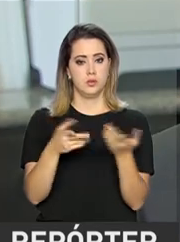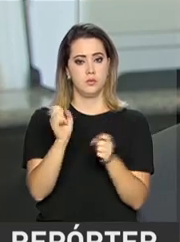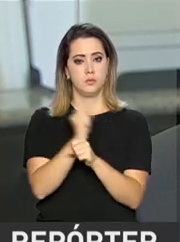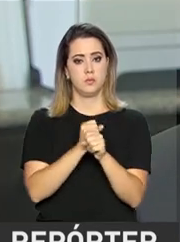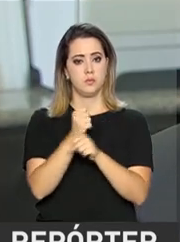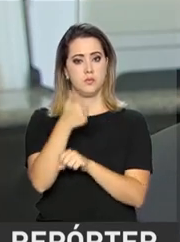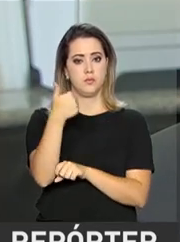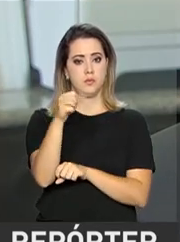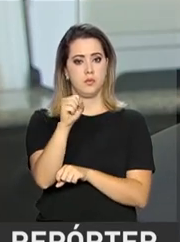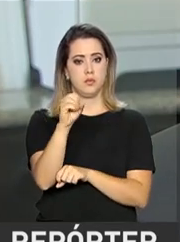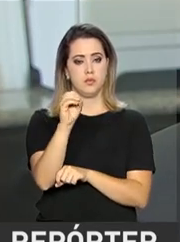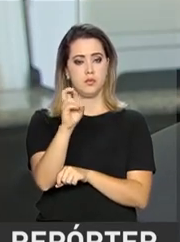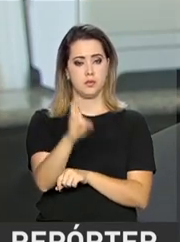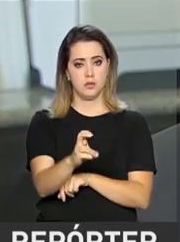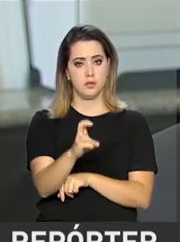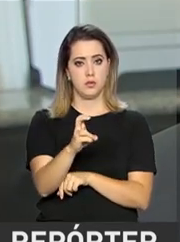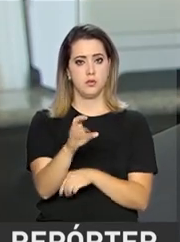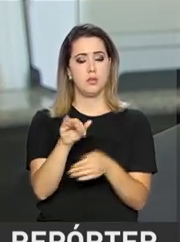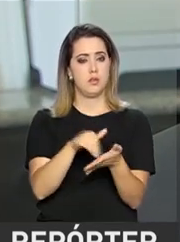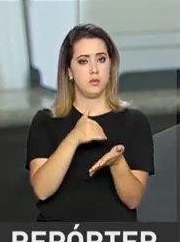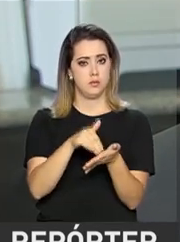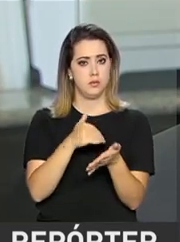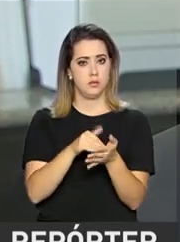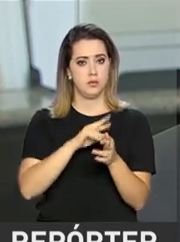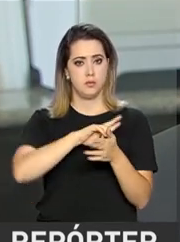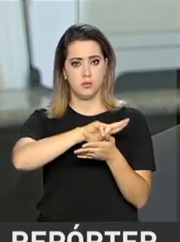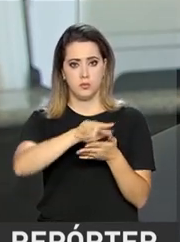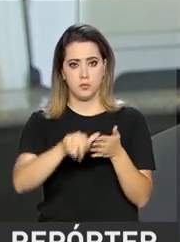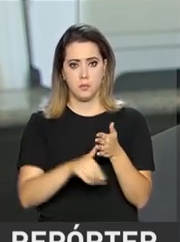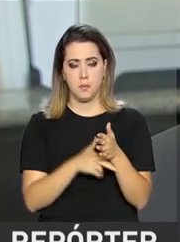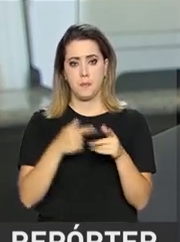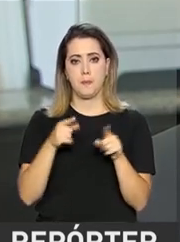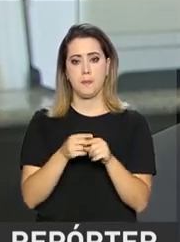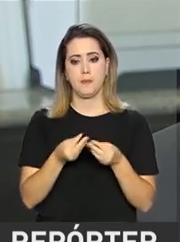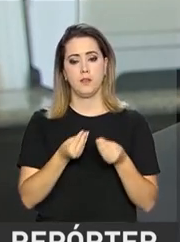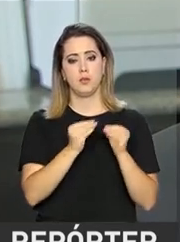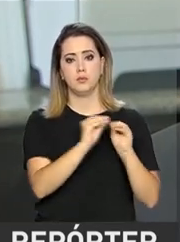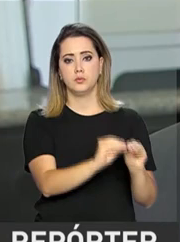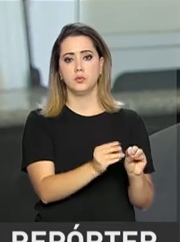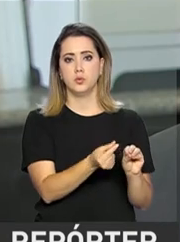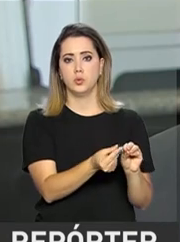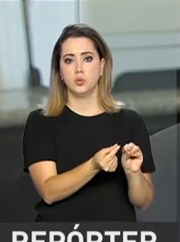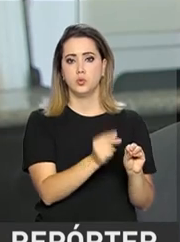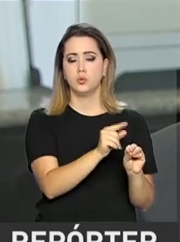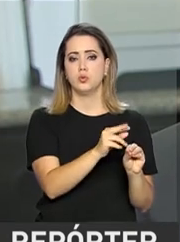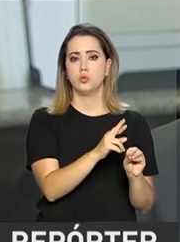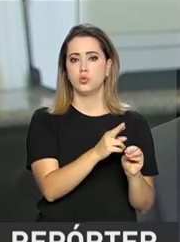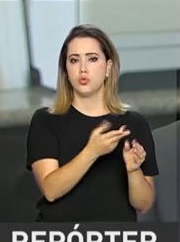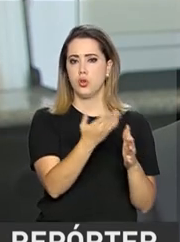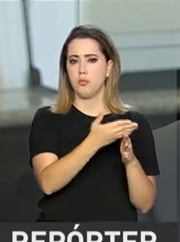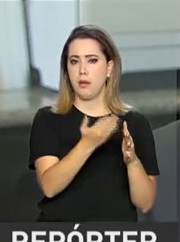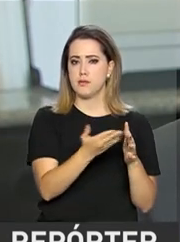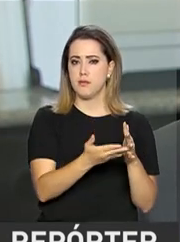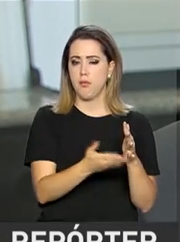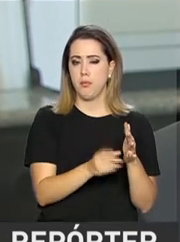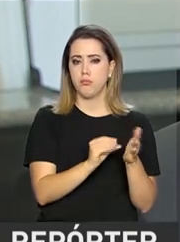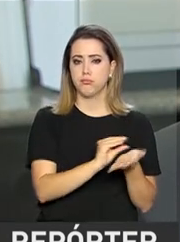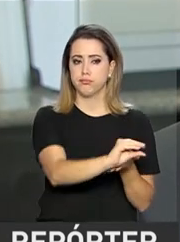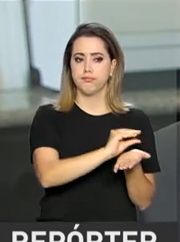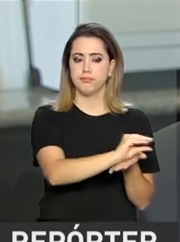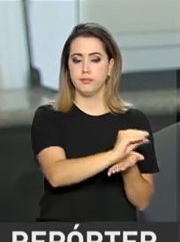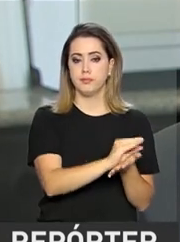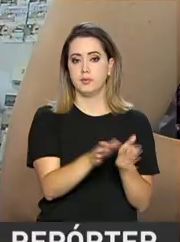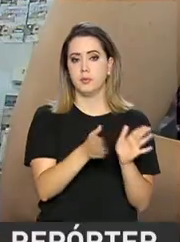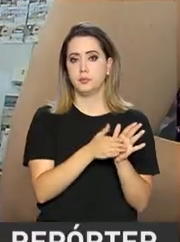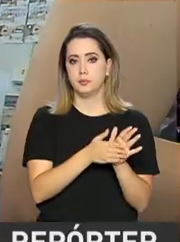185 entidades se inscreveram, hospitais filantrópicos, entidades, e vão receber o rateio desses recursos conforme a